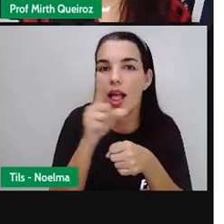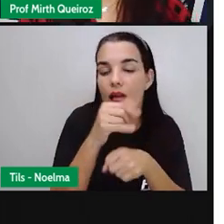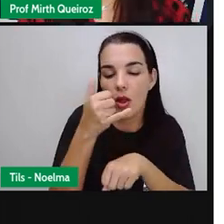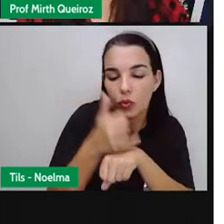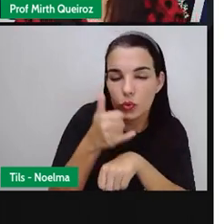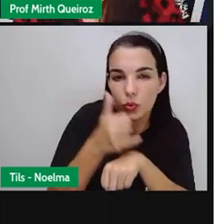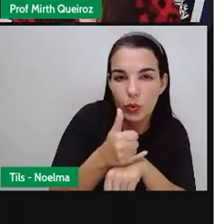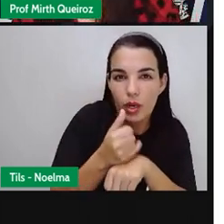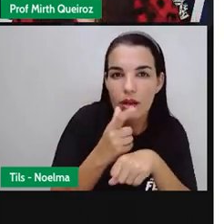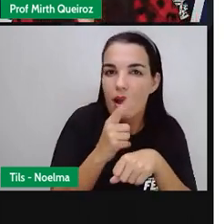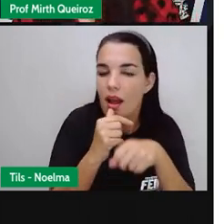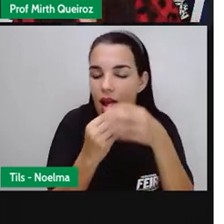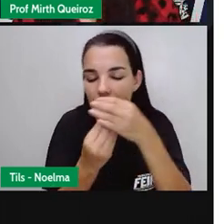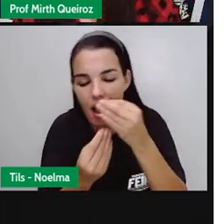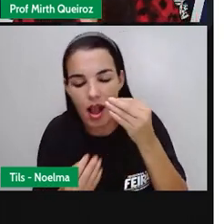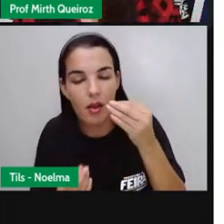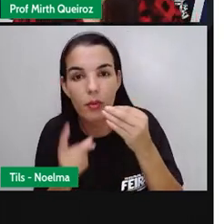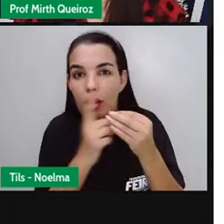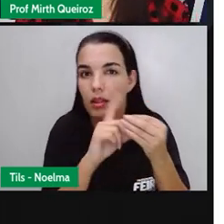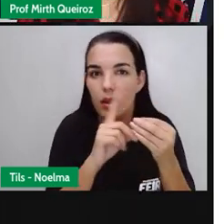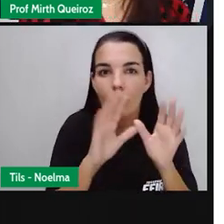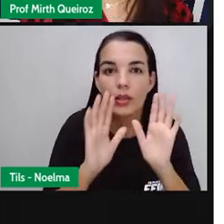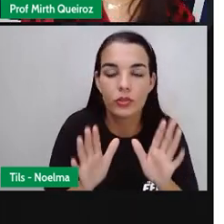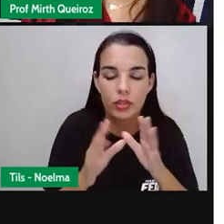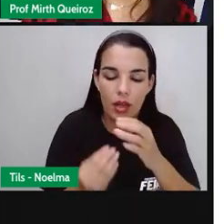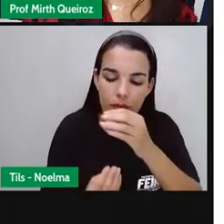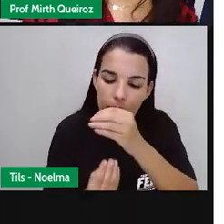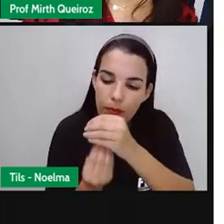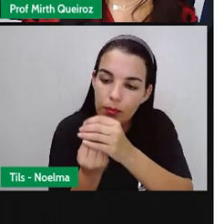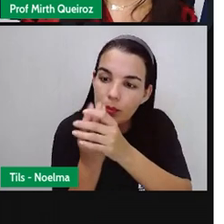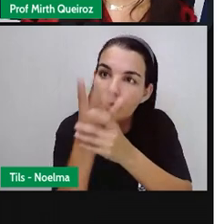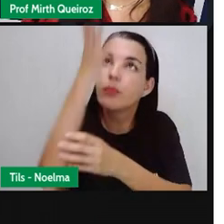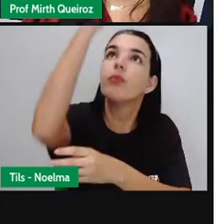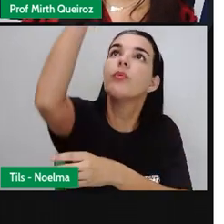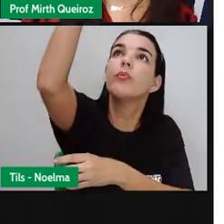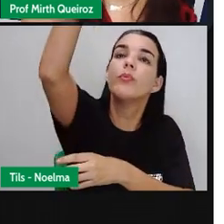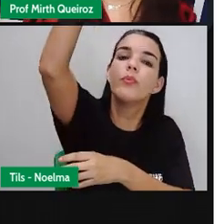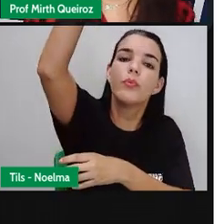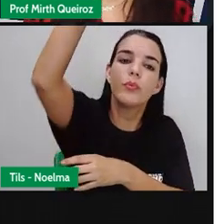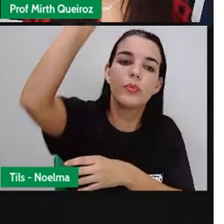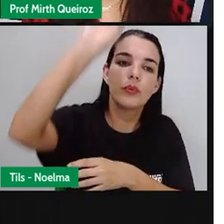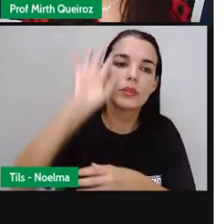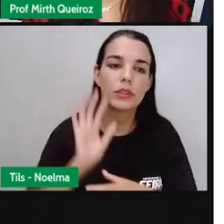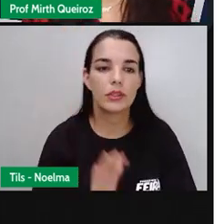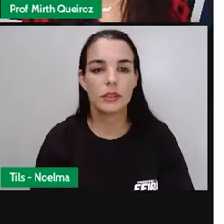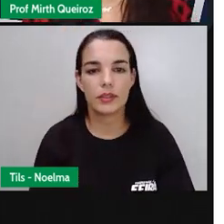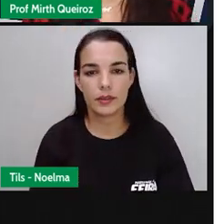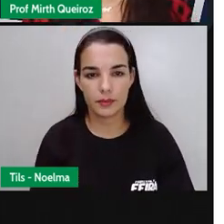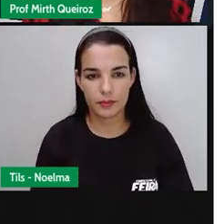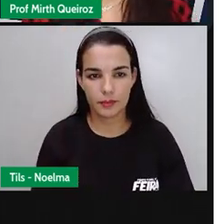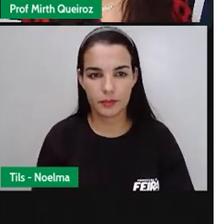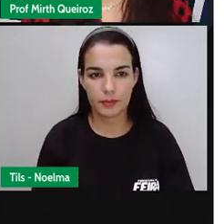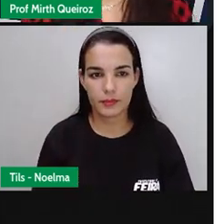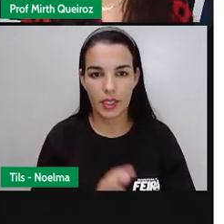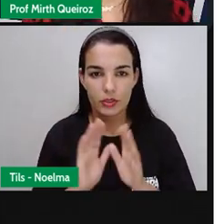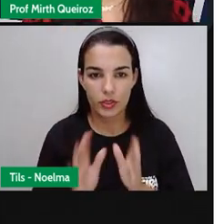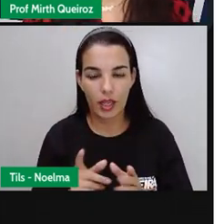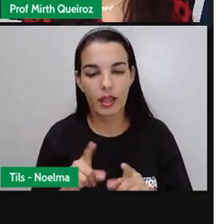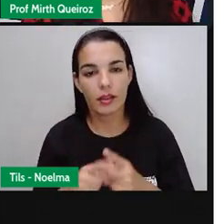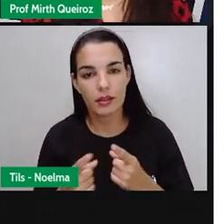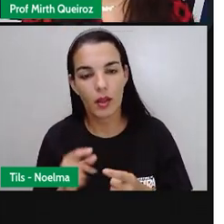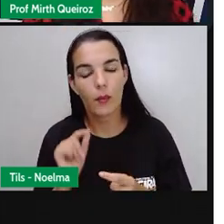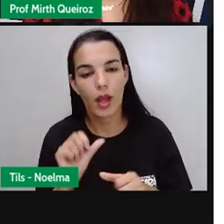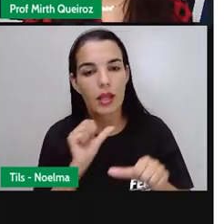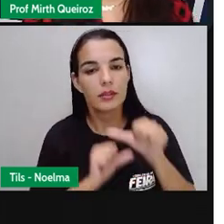sólido para líquido para depois para o gasoso, não. Ela vai diretamente do estado sólido para o estado gasoso. E esse